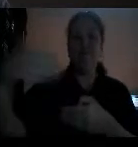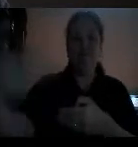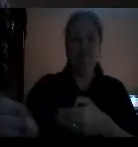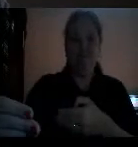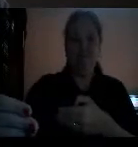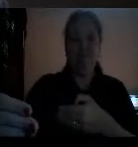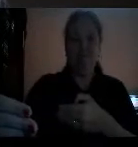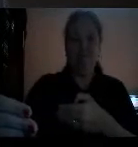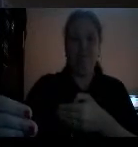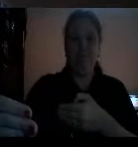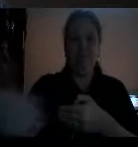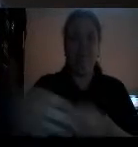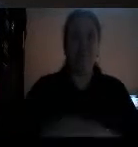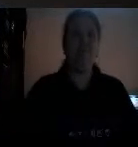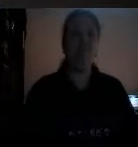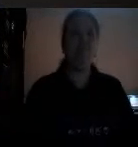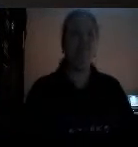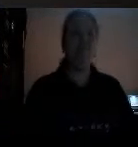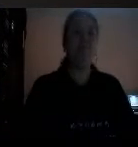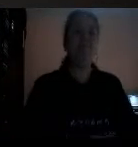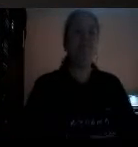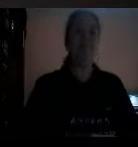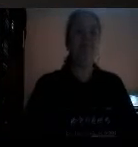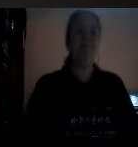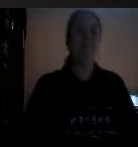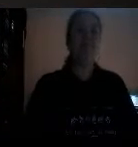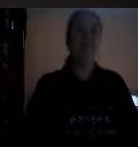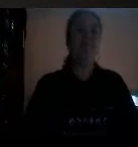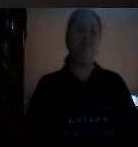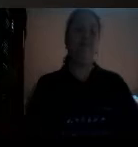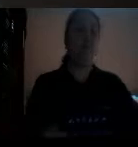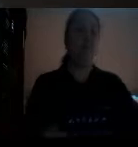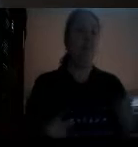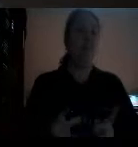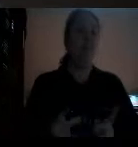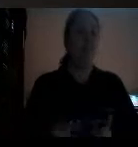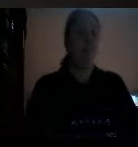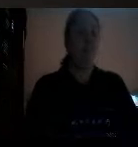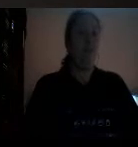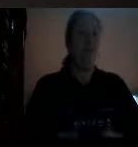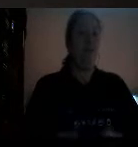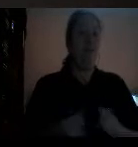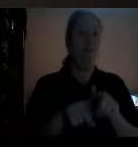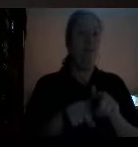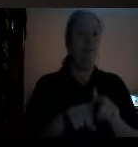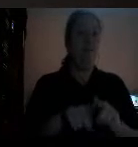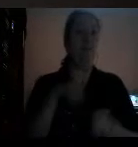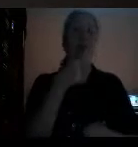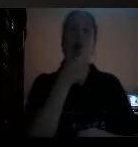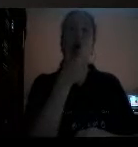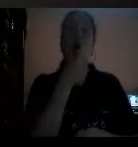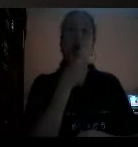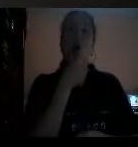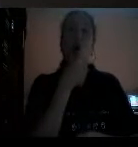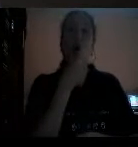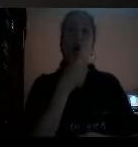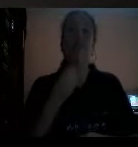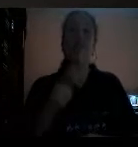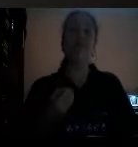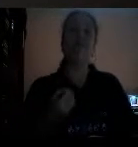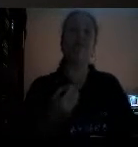Hatzel. Além disso, Hatzel vai até os Estados Unidos e observa toda a expansão a